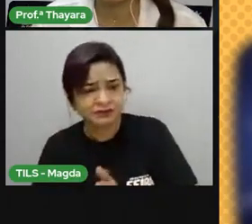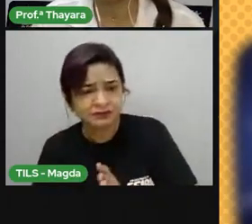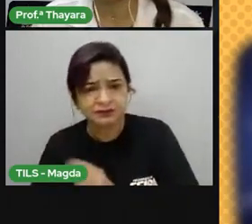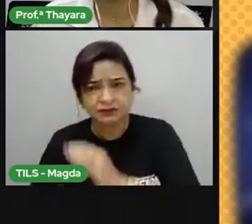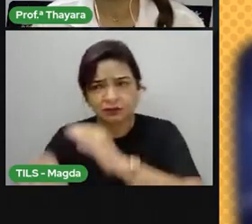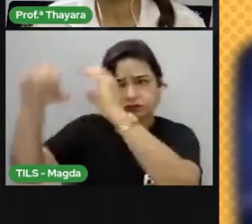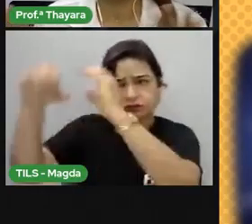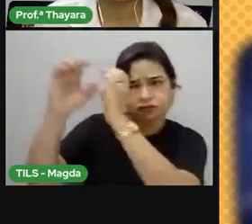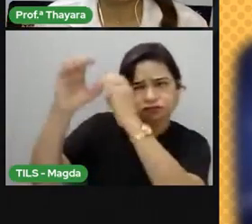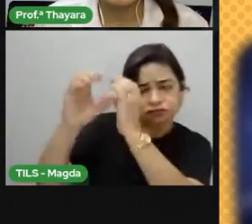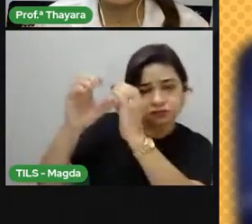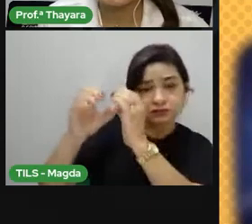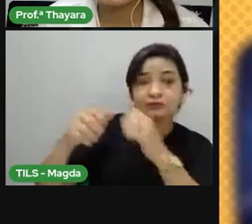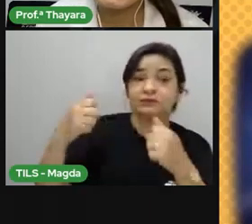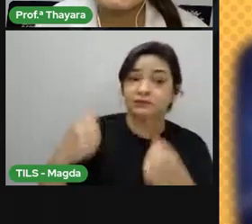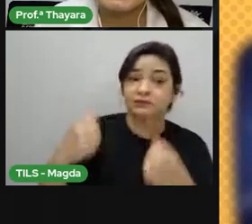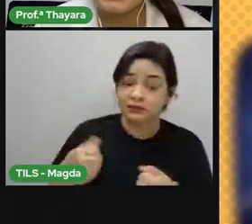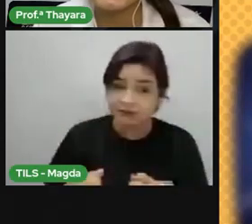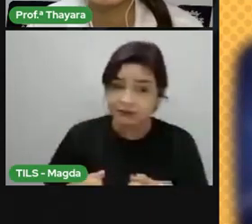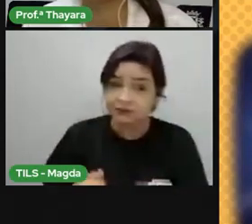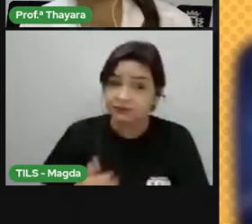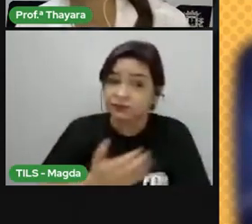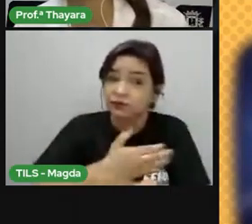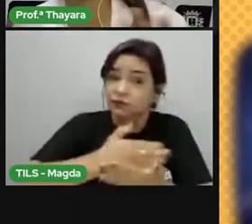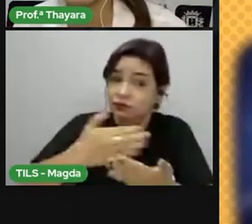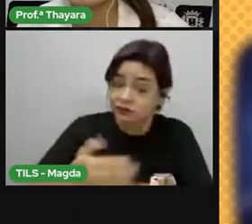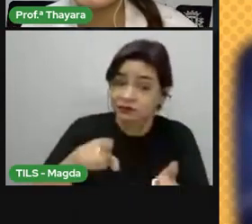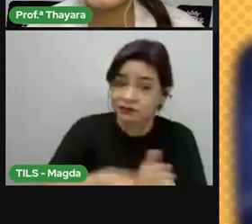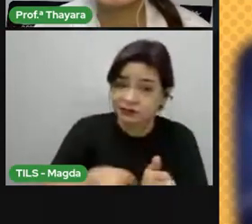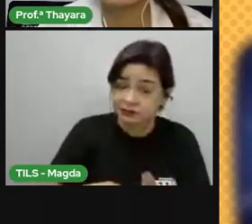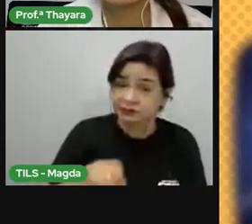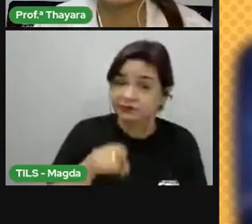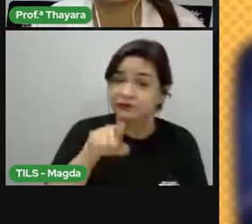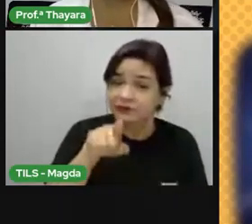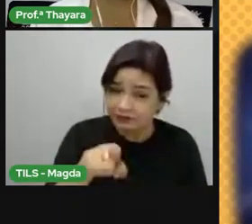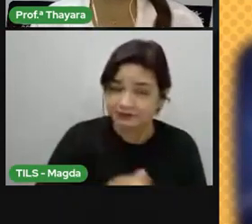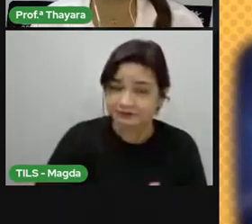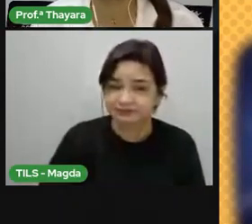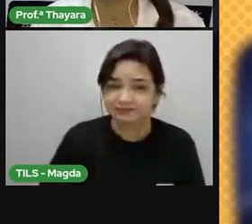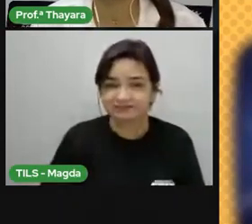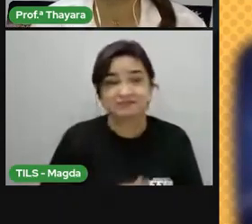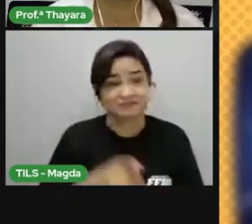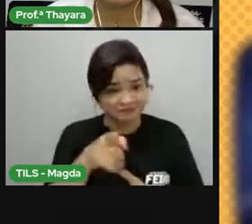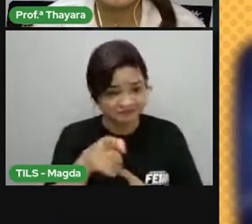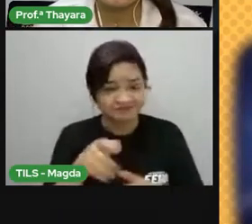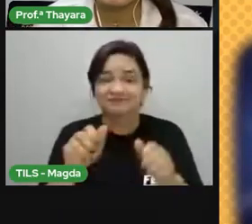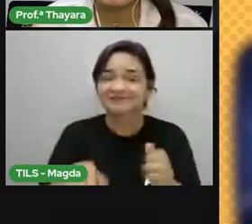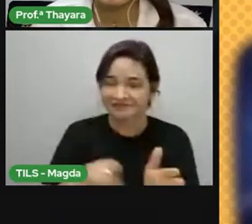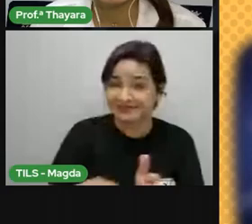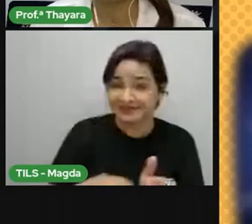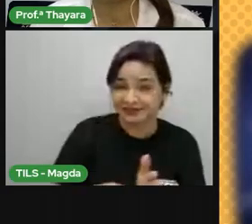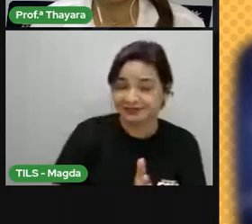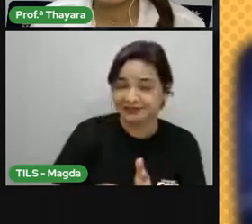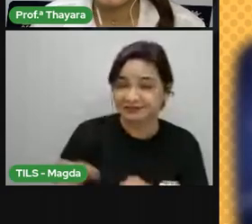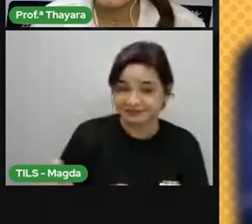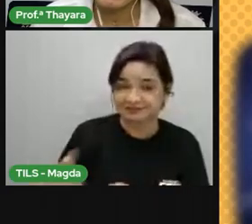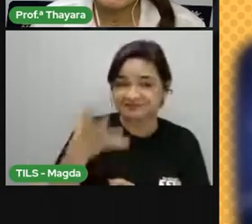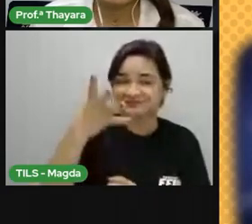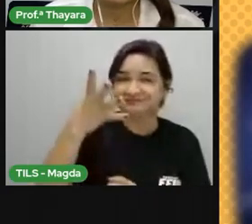precisa descobrir. Então, quem sabe vocês que estão aí do outro lado não podem ser esses pesquisadores que vão fazer grandes descobertas